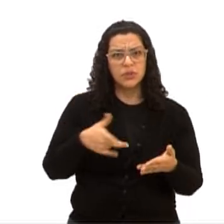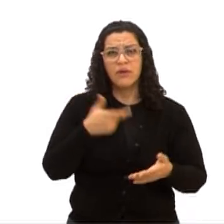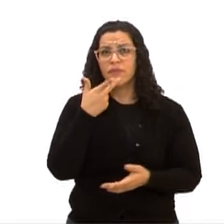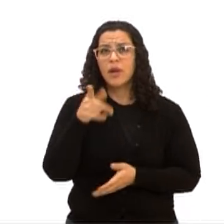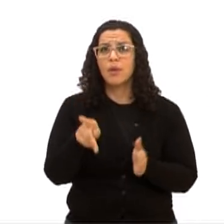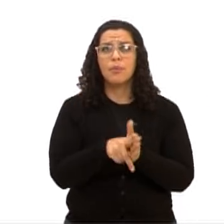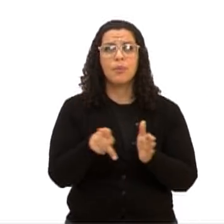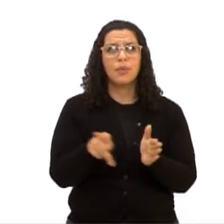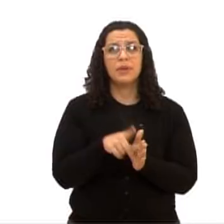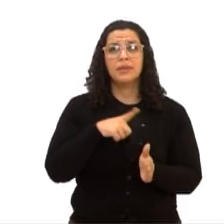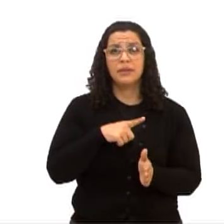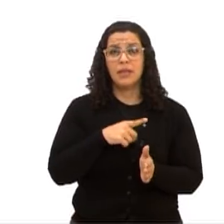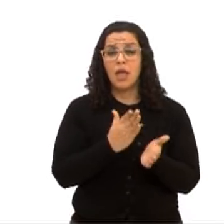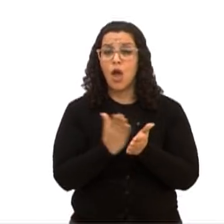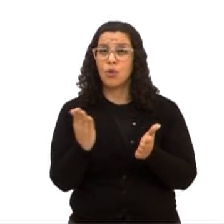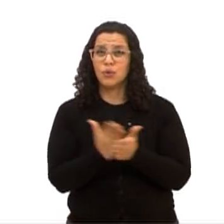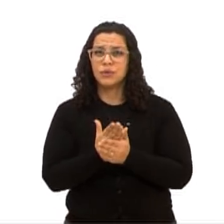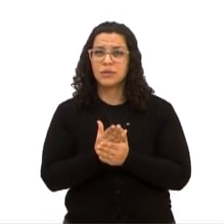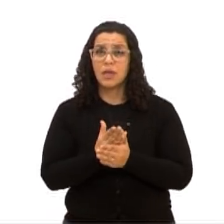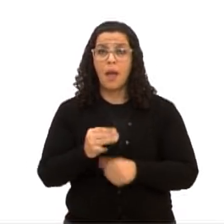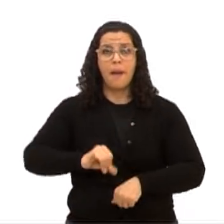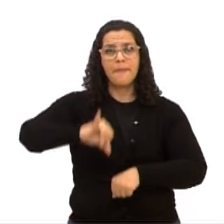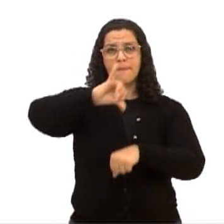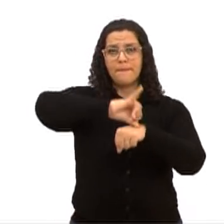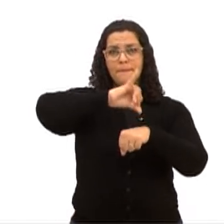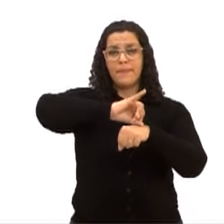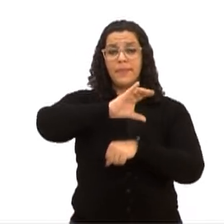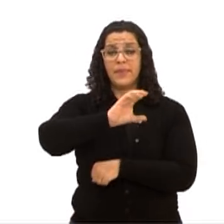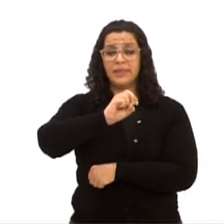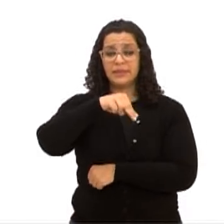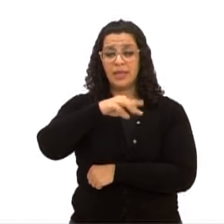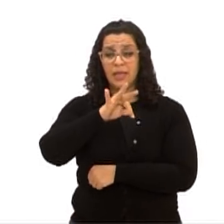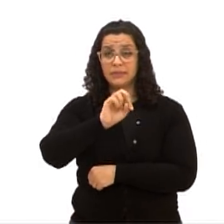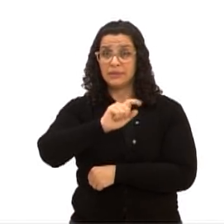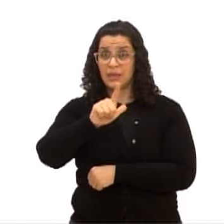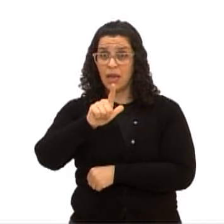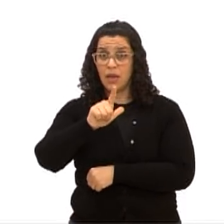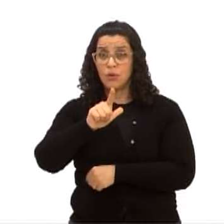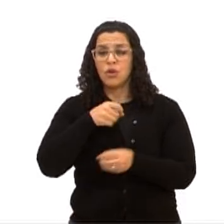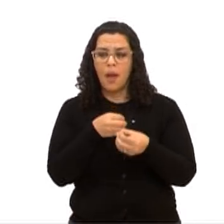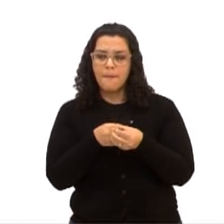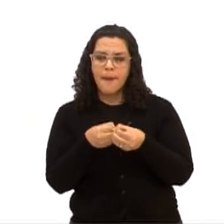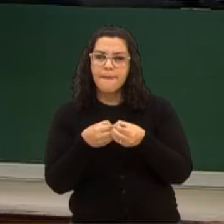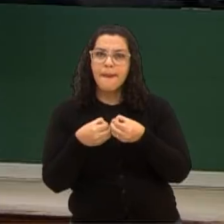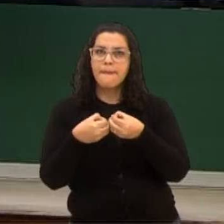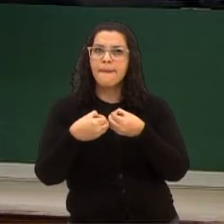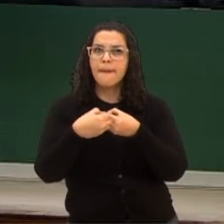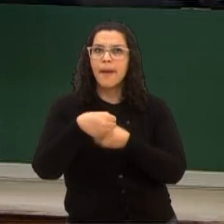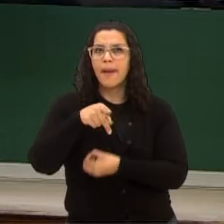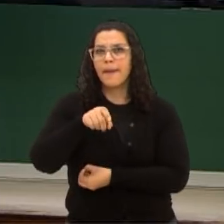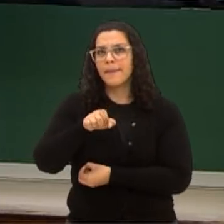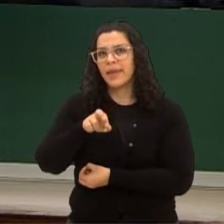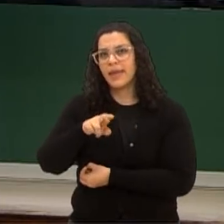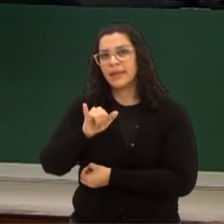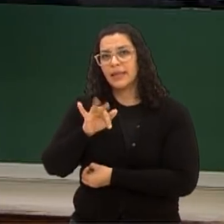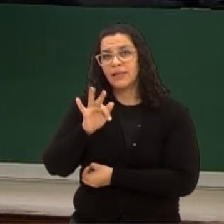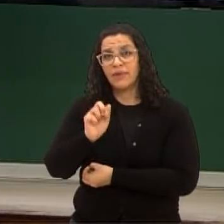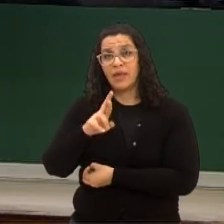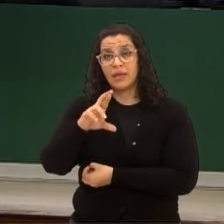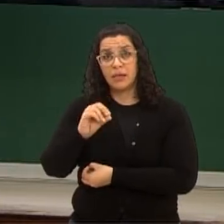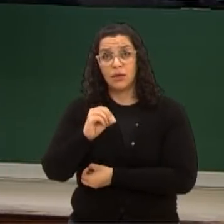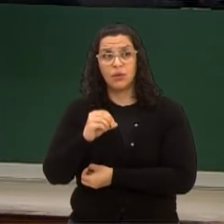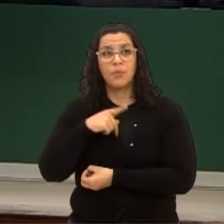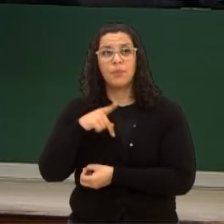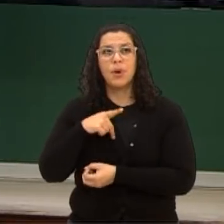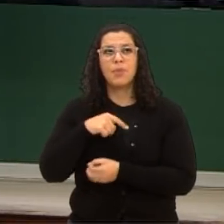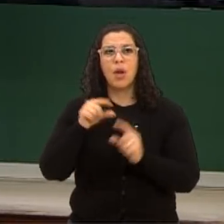em centrais ou periféricos. Quem seriam os países centrais? Se a gente for observar aqui no mapa, ó, quem está no centro são